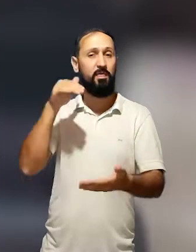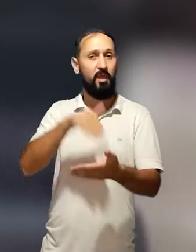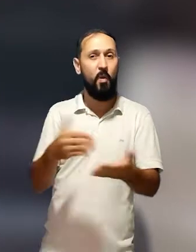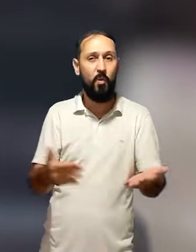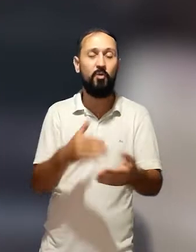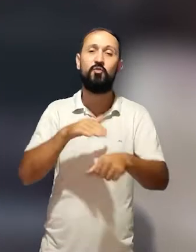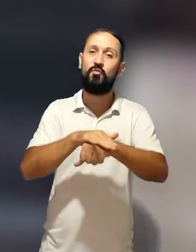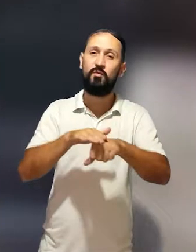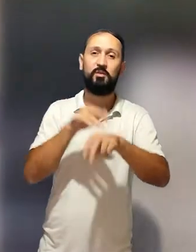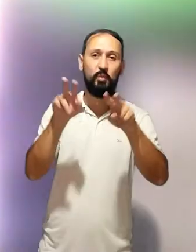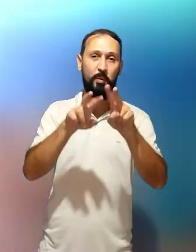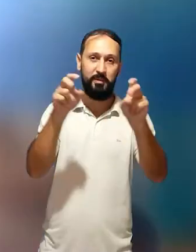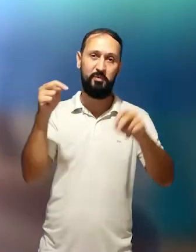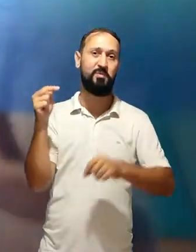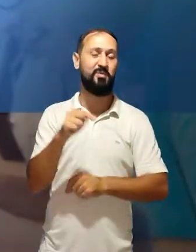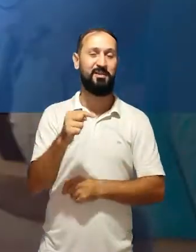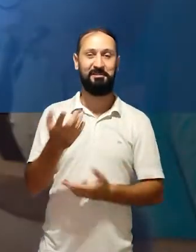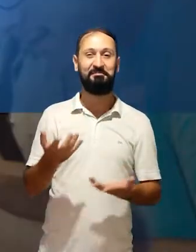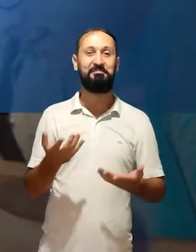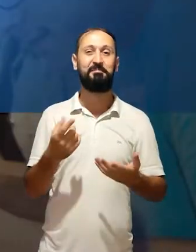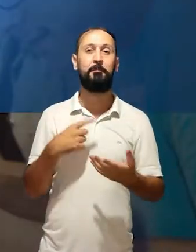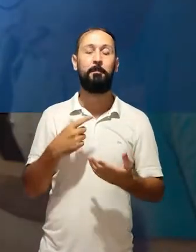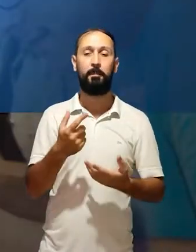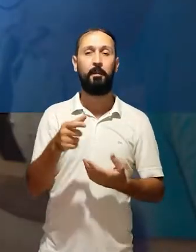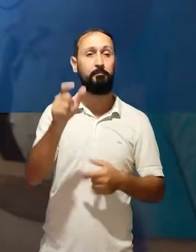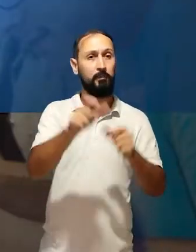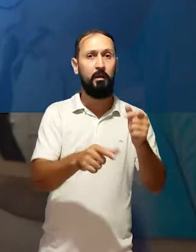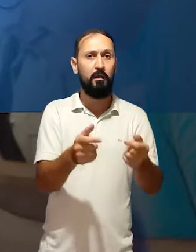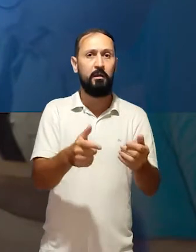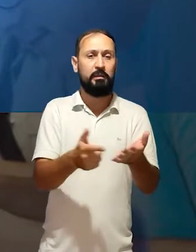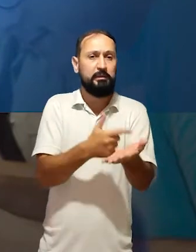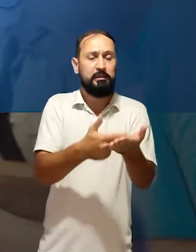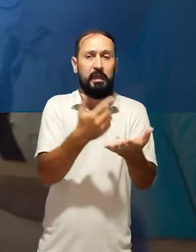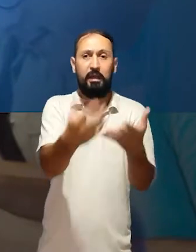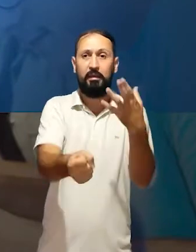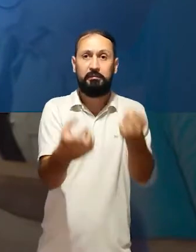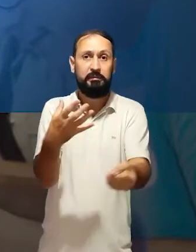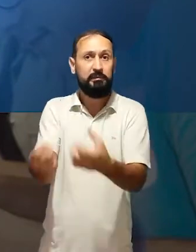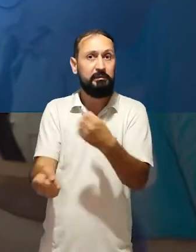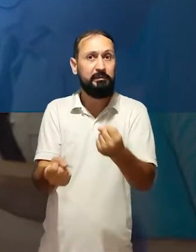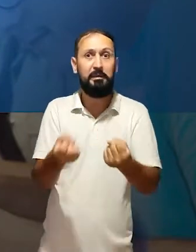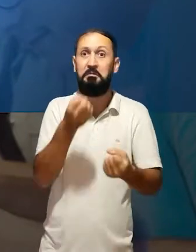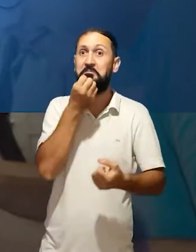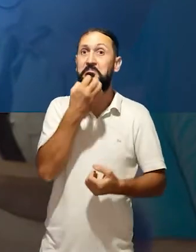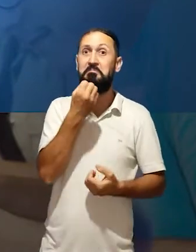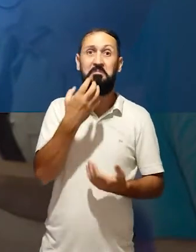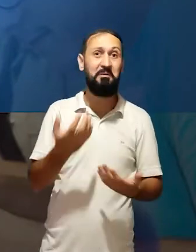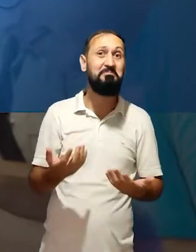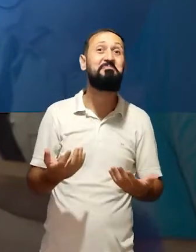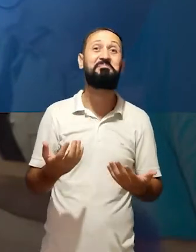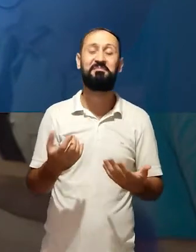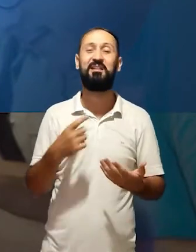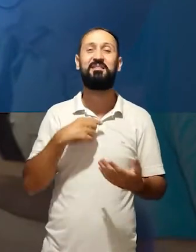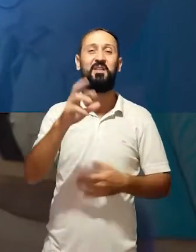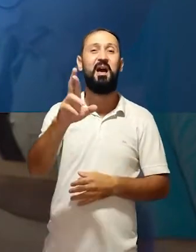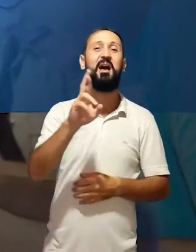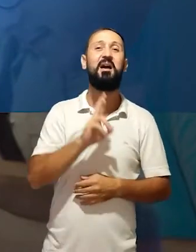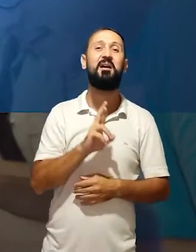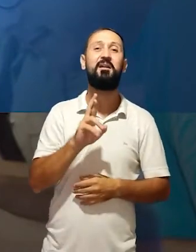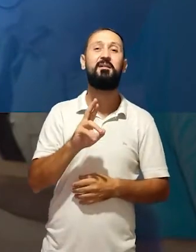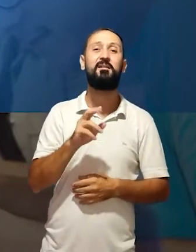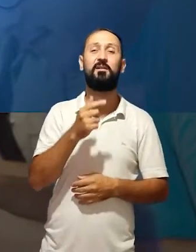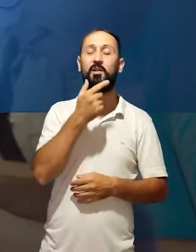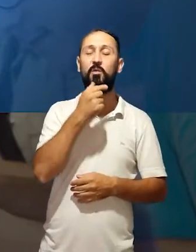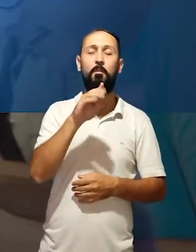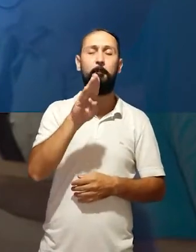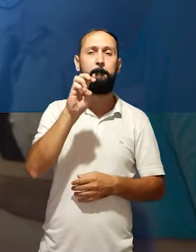me agrada até hoje falar sobre ele, né? Teve uma aceitação muito boa, né? Principalmente quando eu tive a